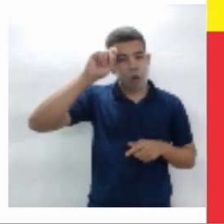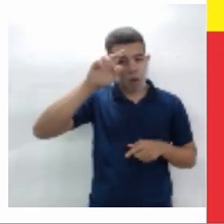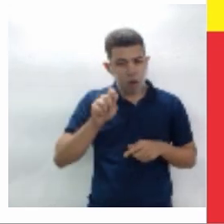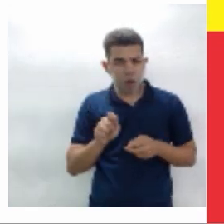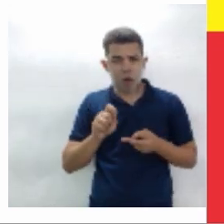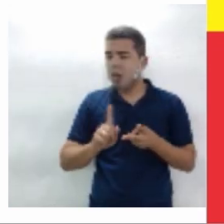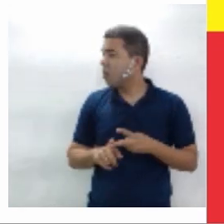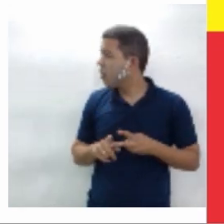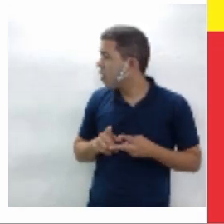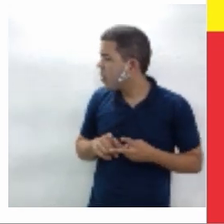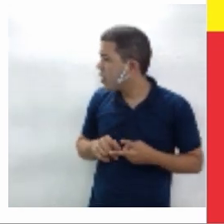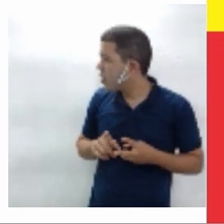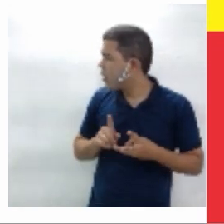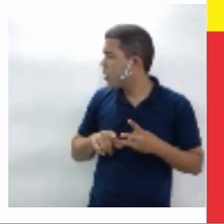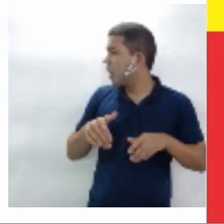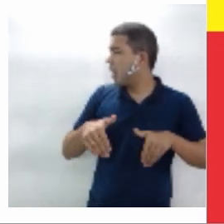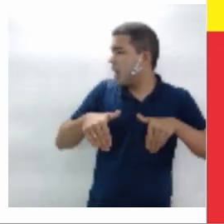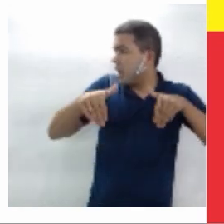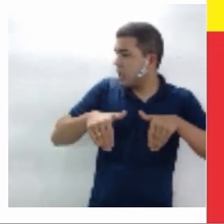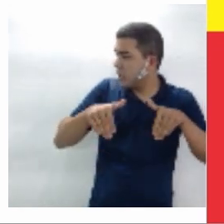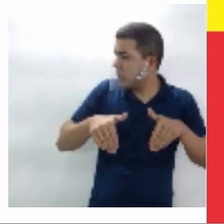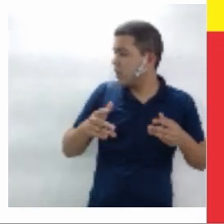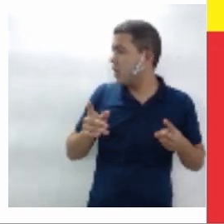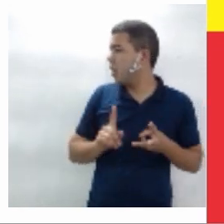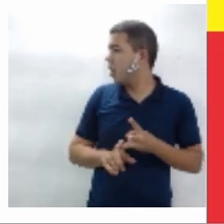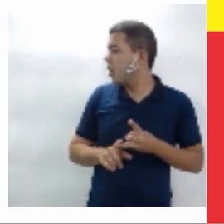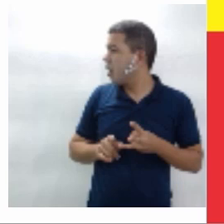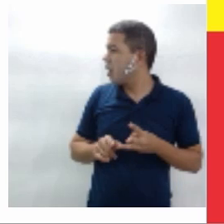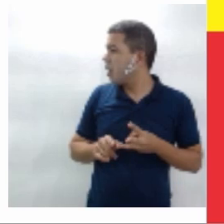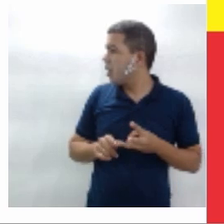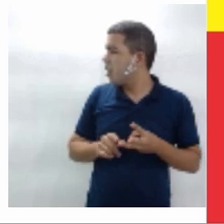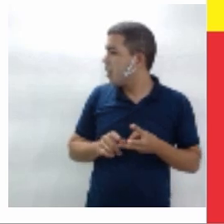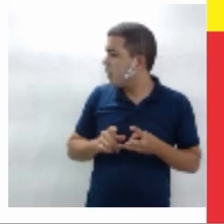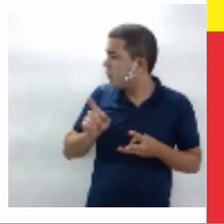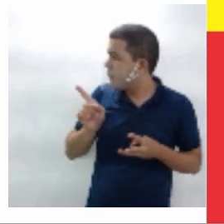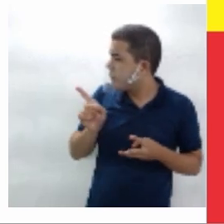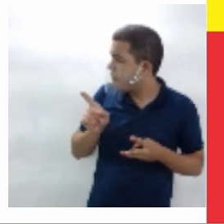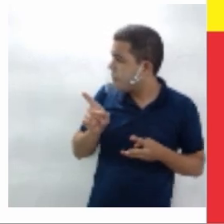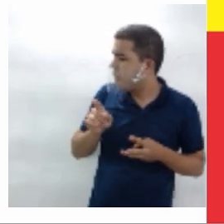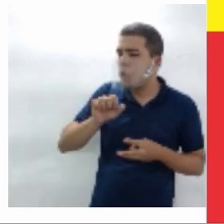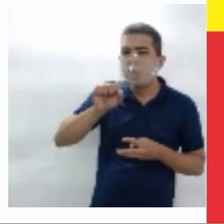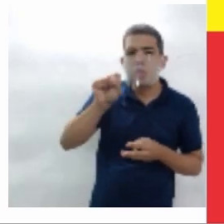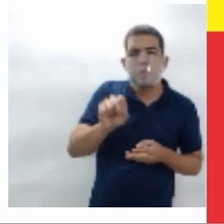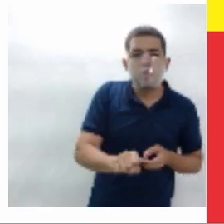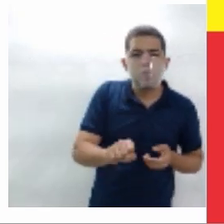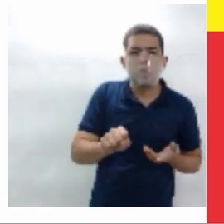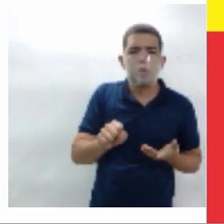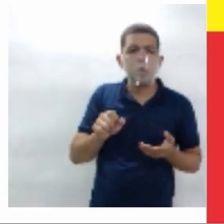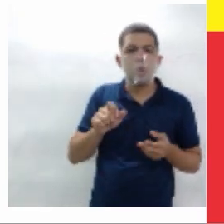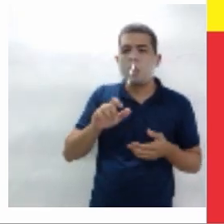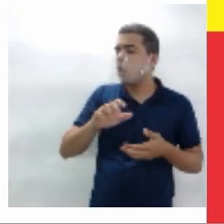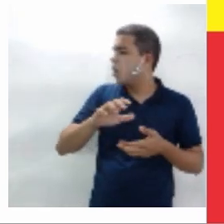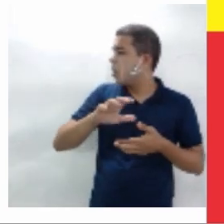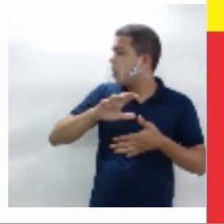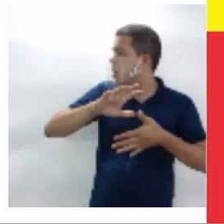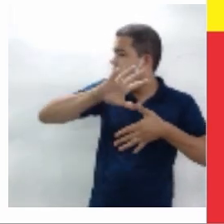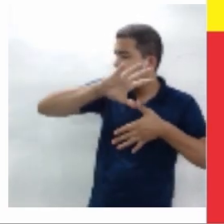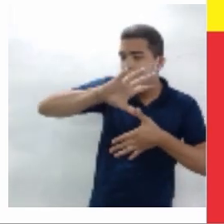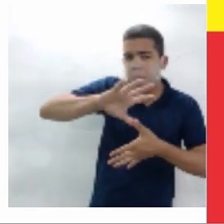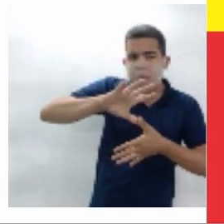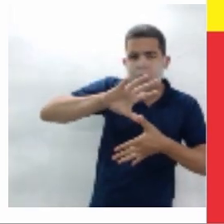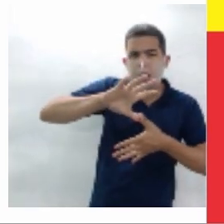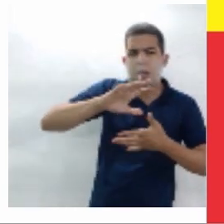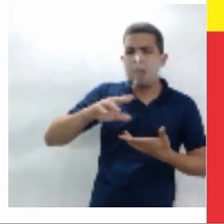a placa australiana, a placa aí do sul americana, a placa